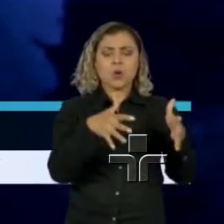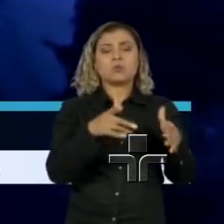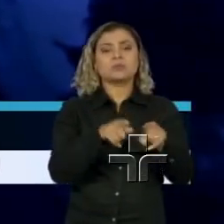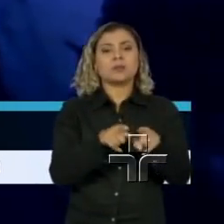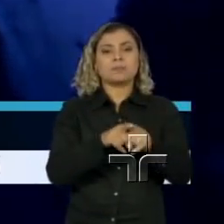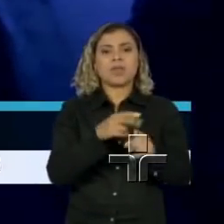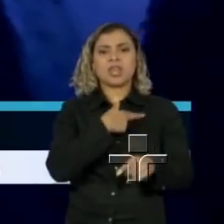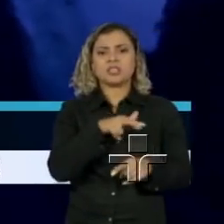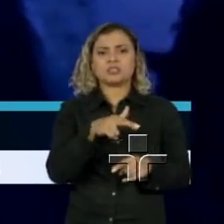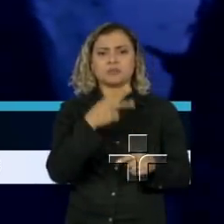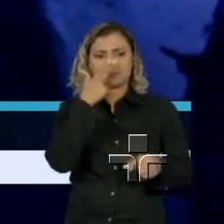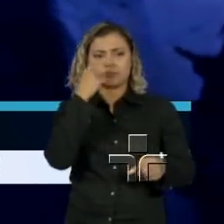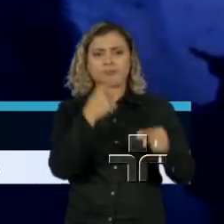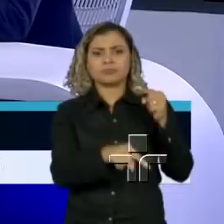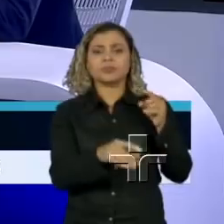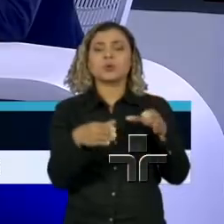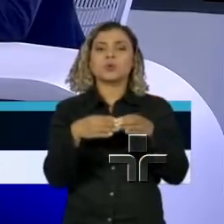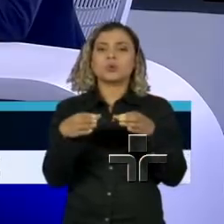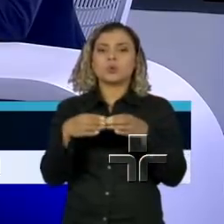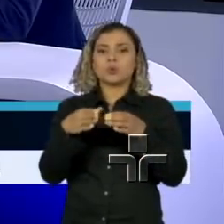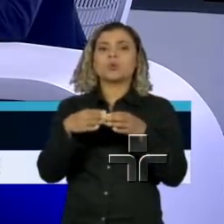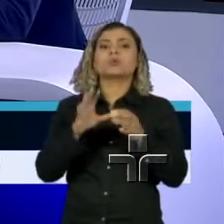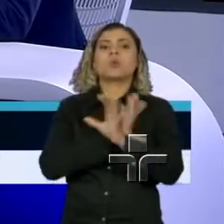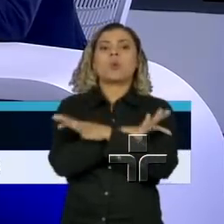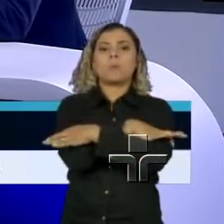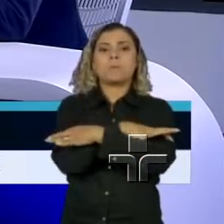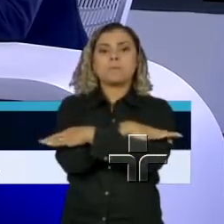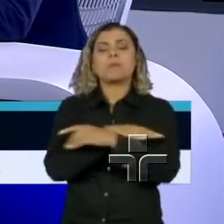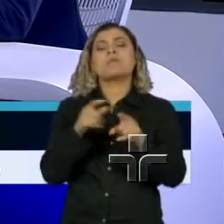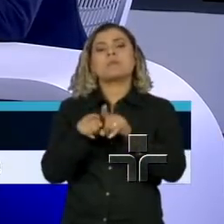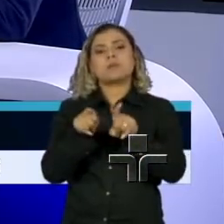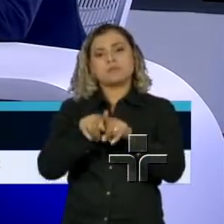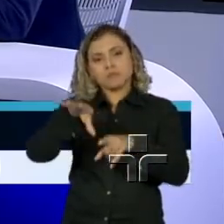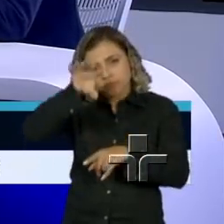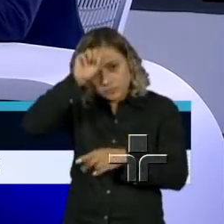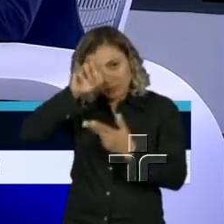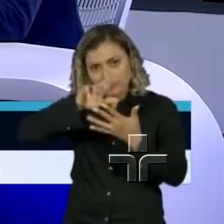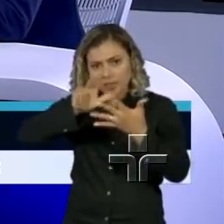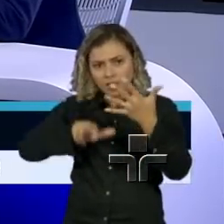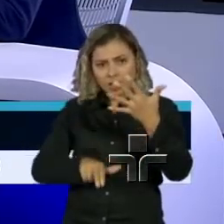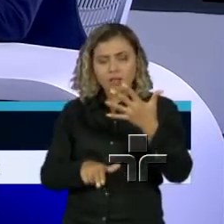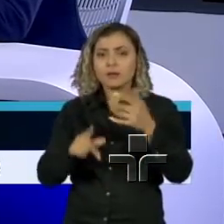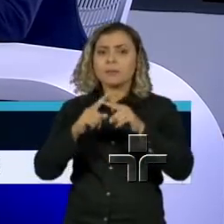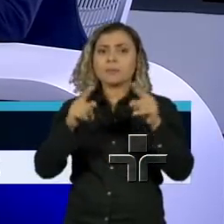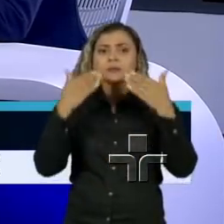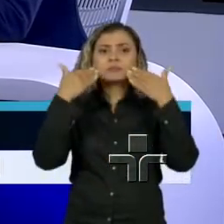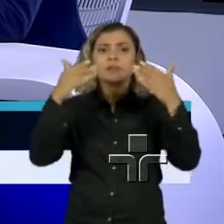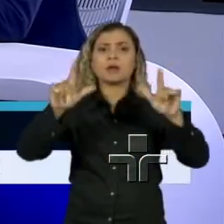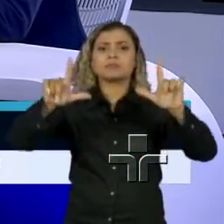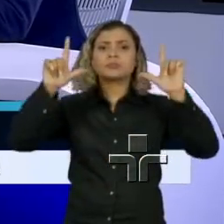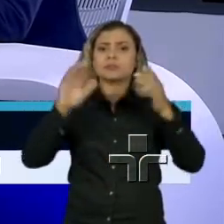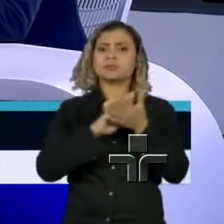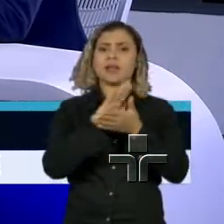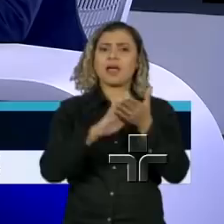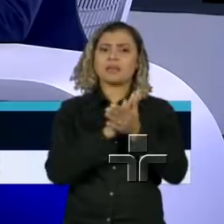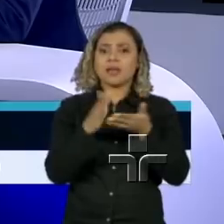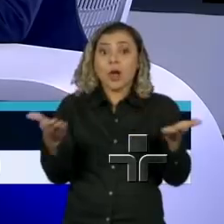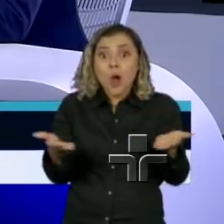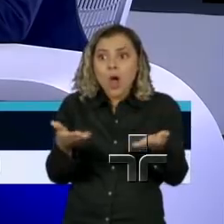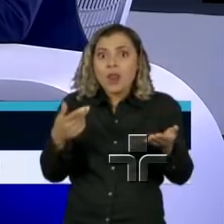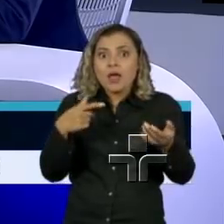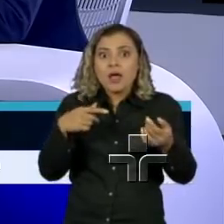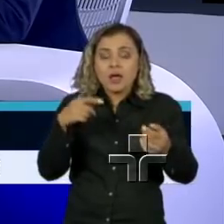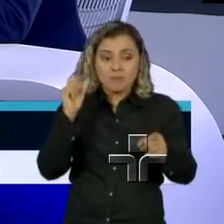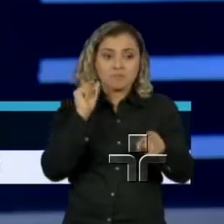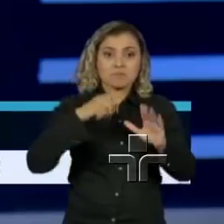intolerância religiosa contra terreiros de Umbanda, contra Candomblé, só que não causam toda essa repercussão, toda essa comoção nacional, que esse caso da